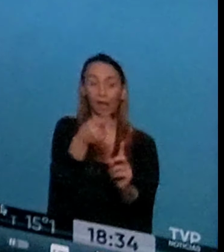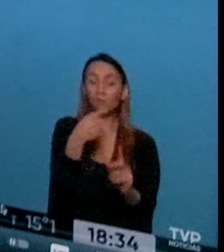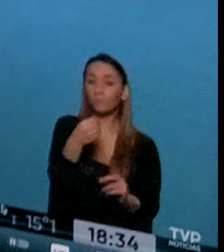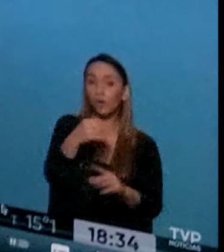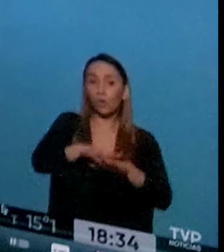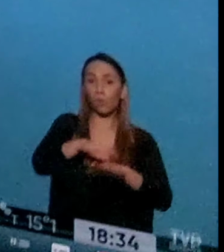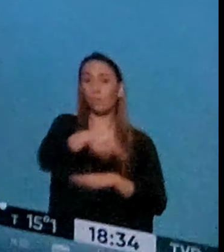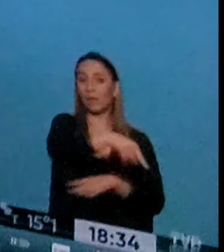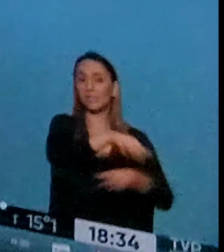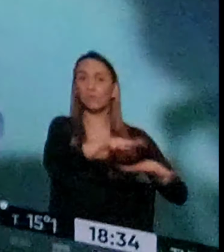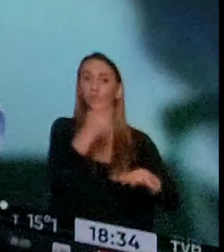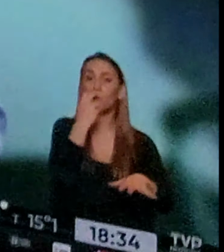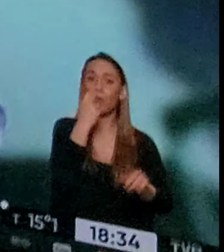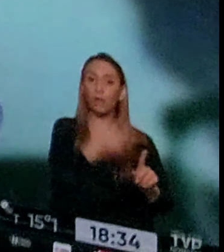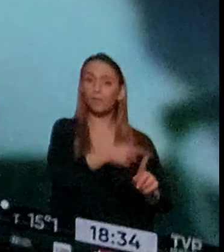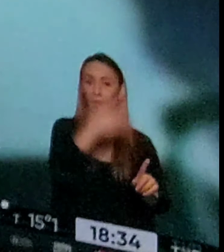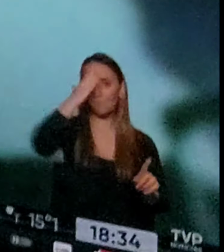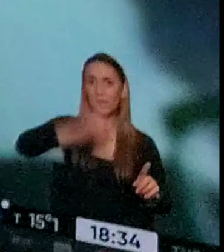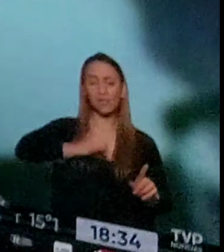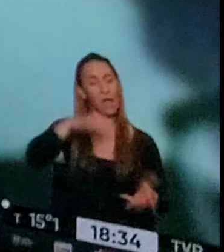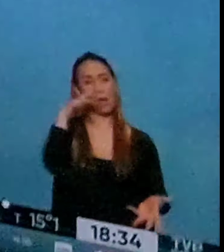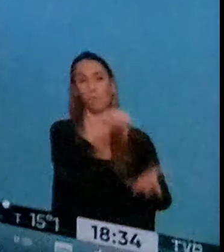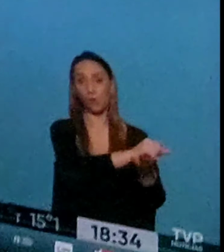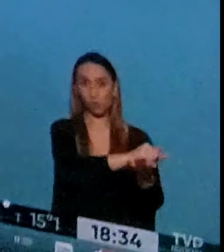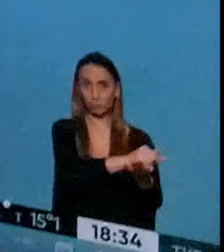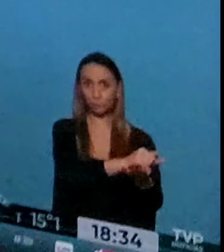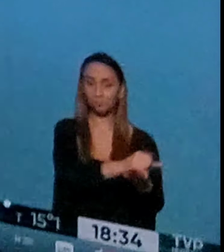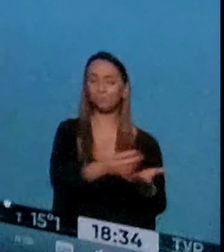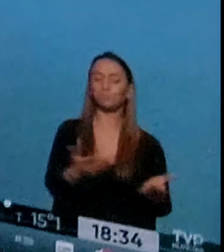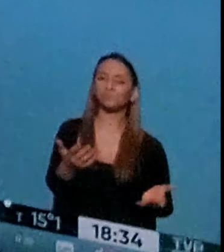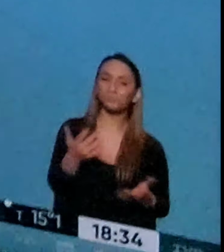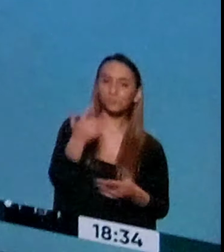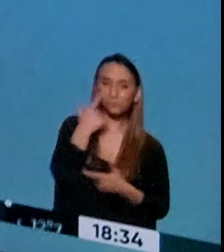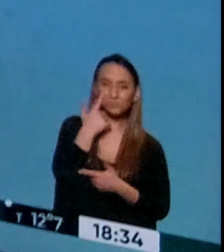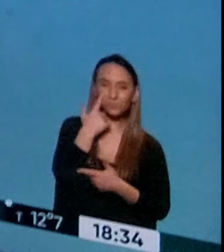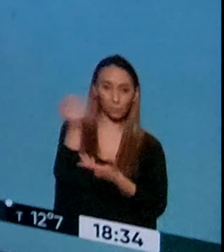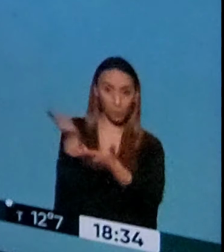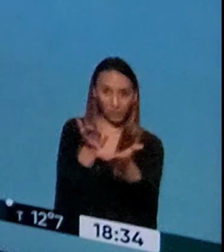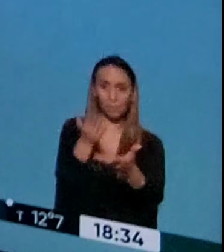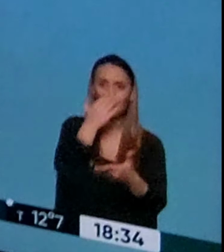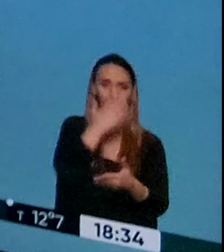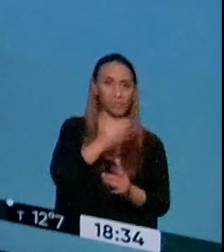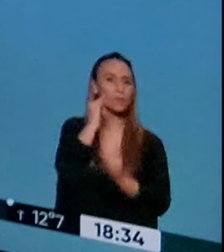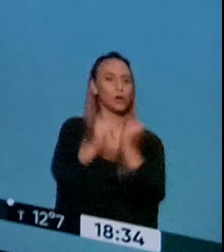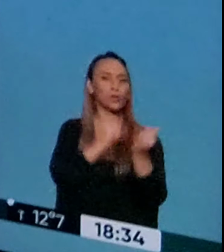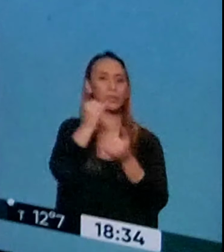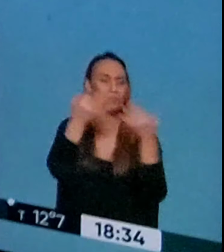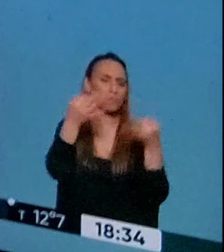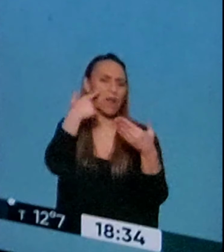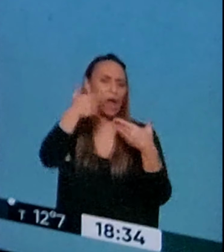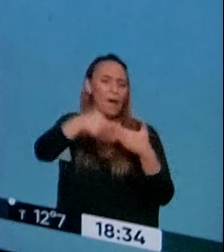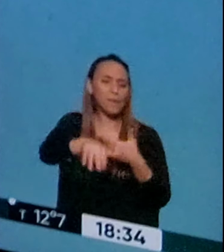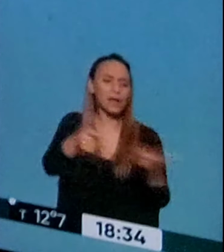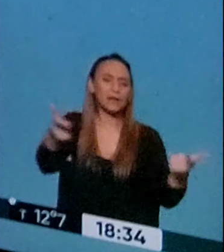en Bolivia. Si te parece, lo compartimos Claro. y ahora comentamos un poco qué fue lo que pasó y qué se espera sobre todo de esta cumbre.